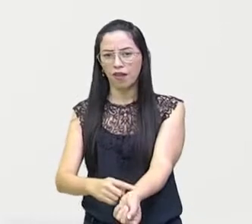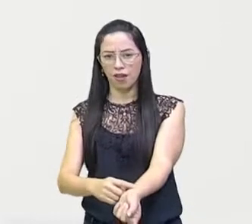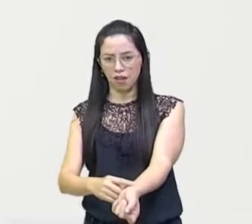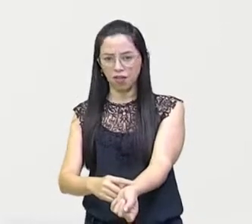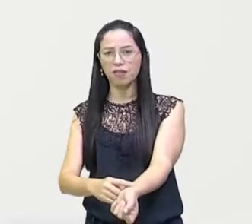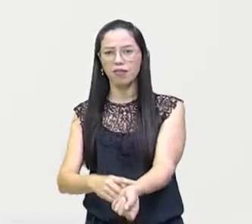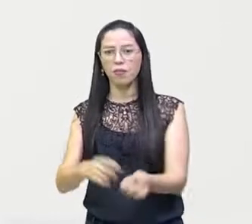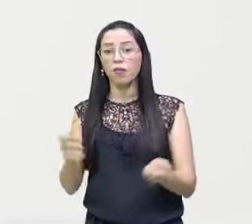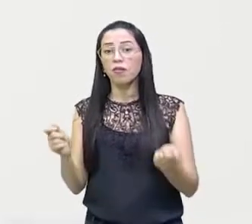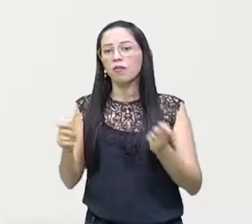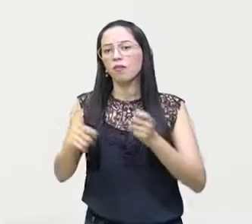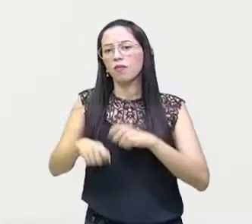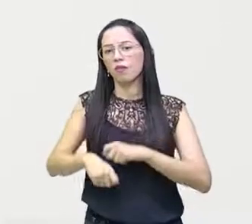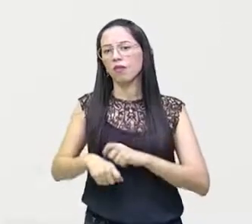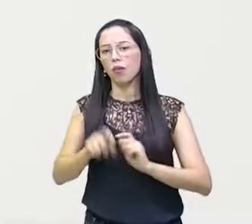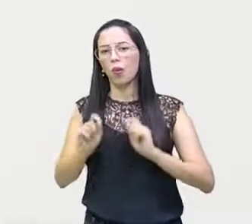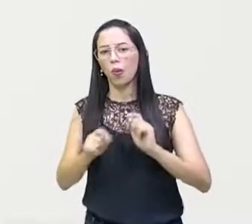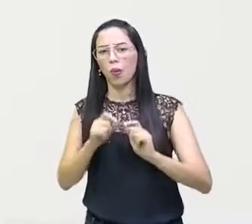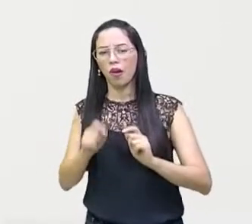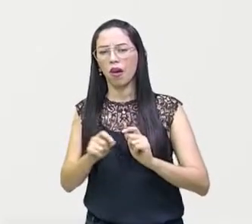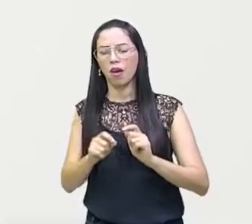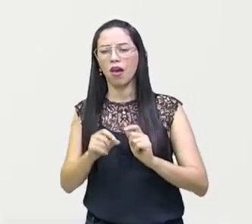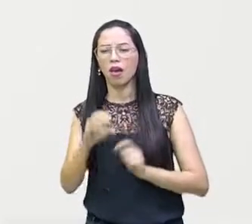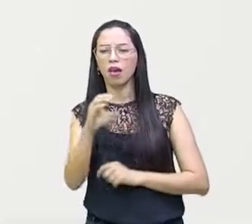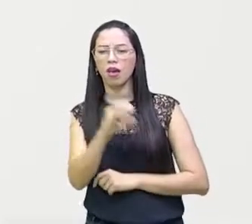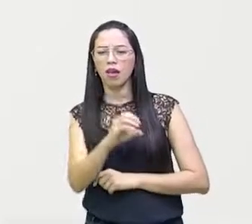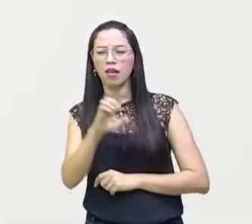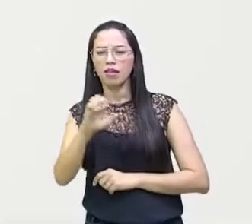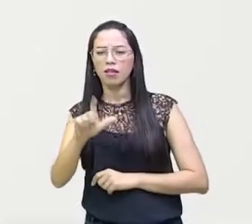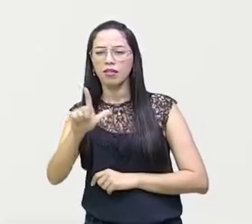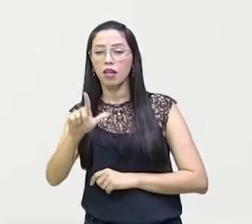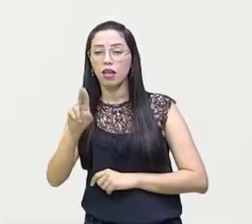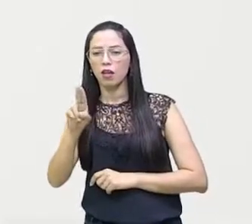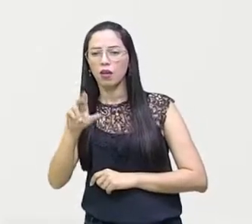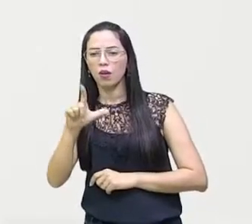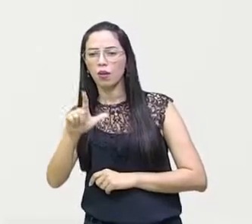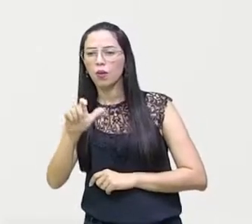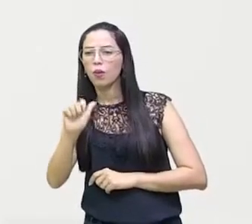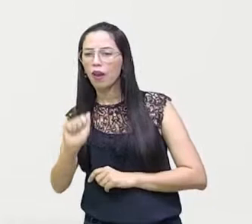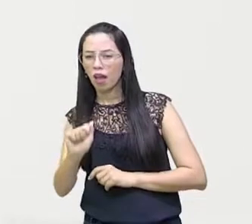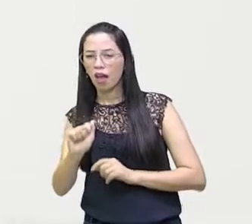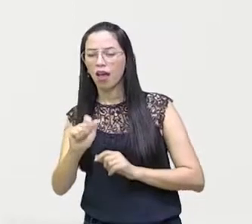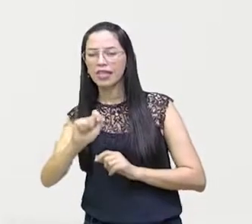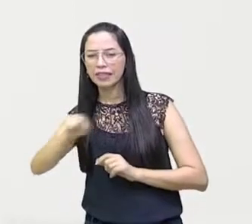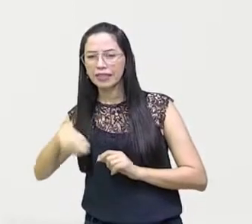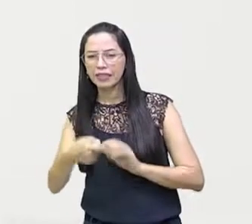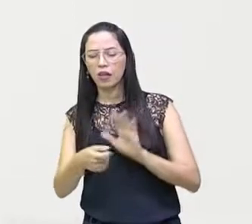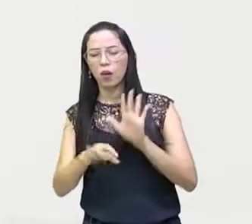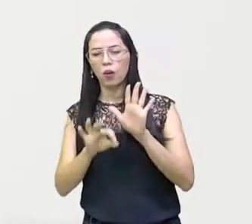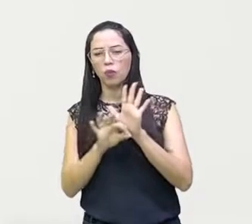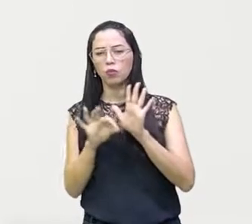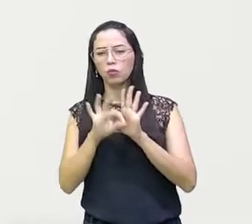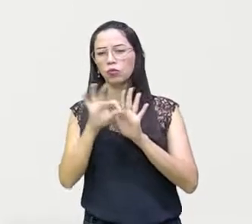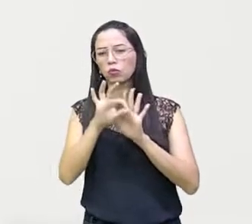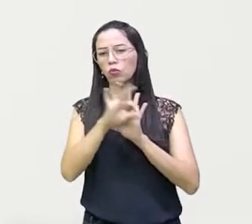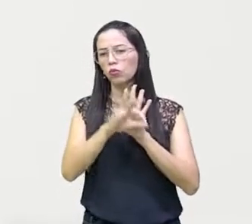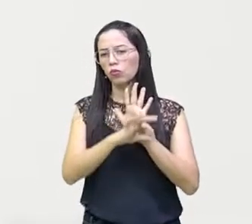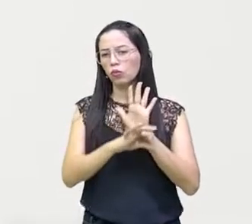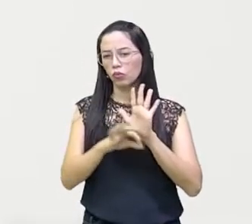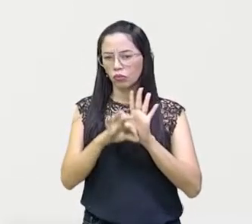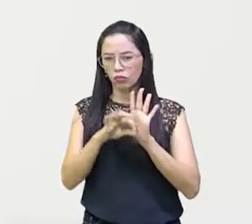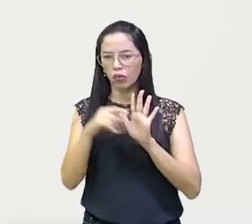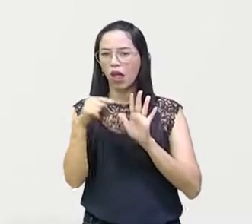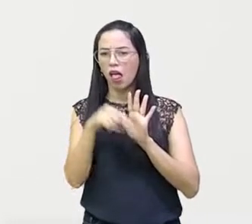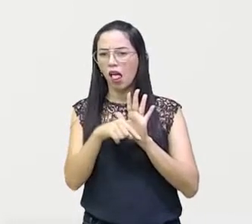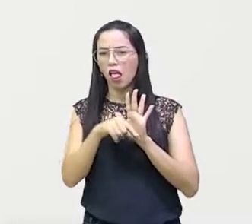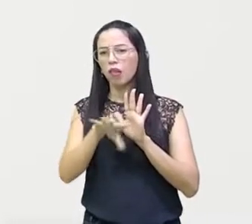das células. É através do coração e dos vasos sanguíneos que as células recebem